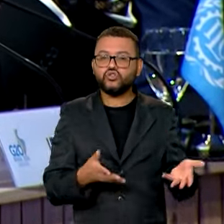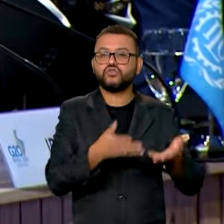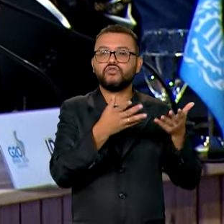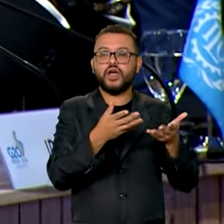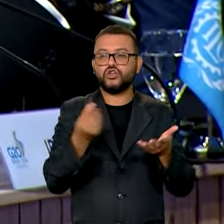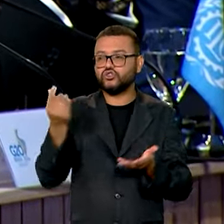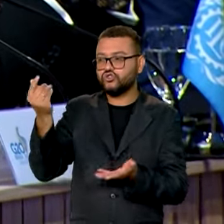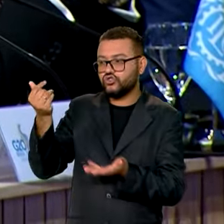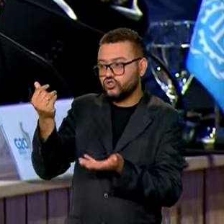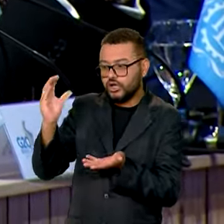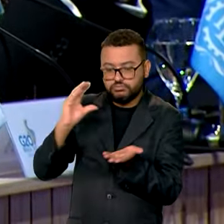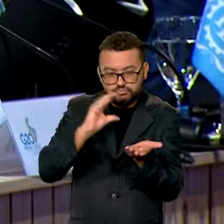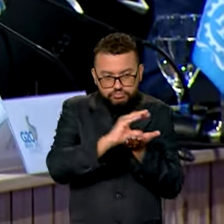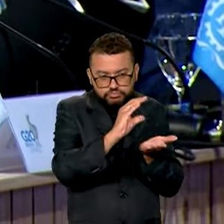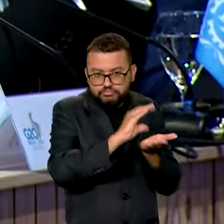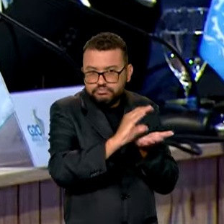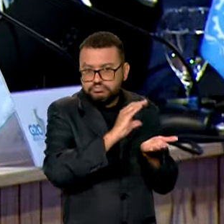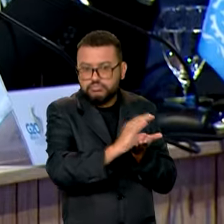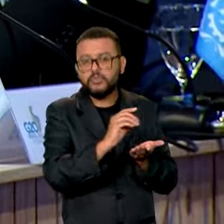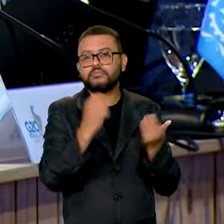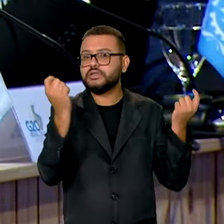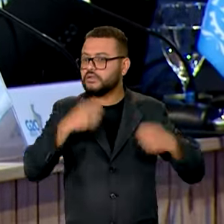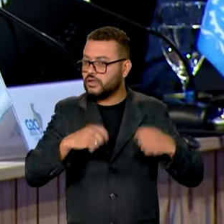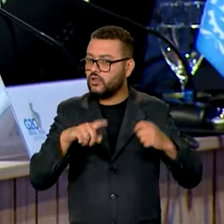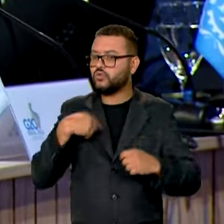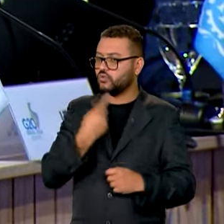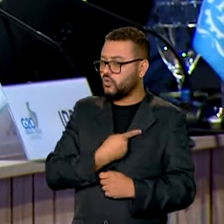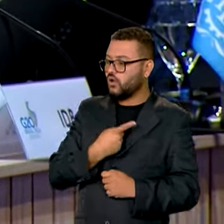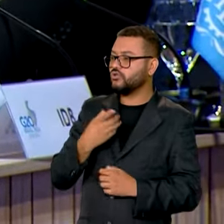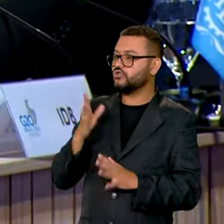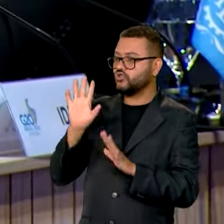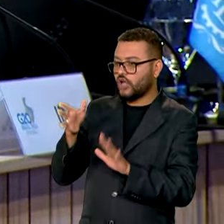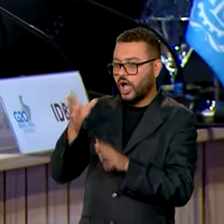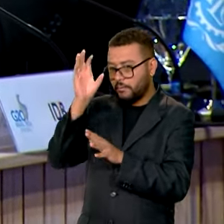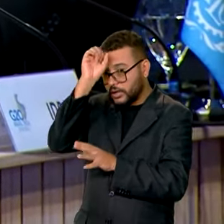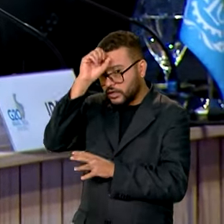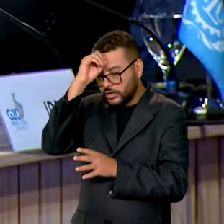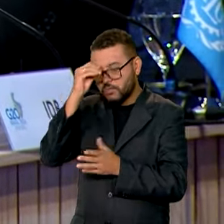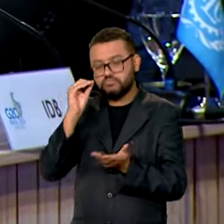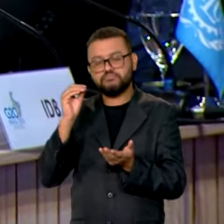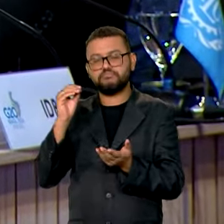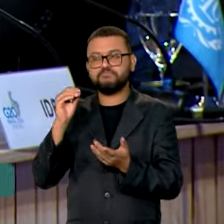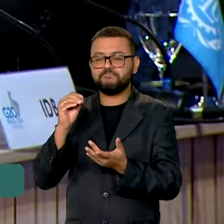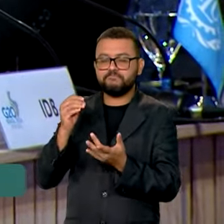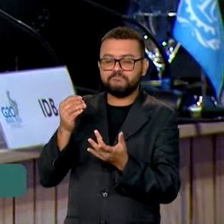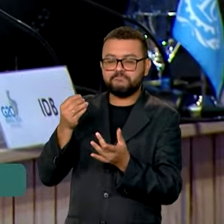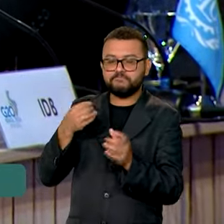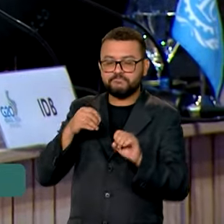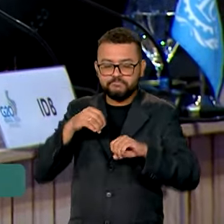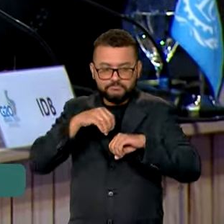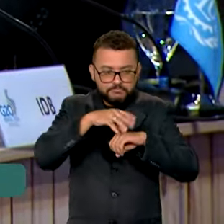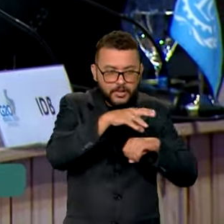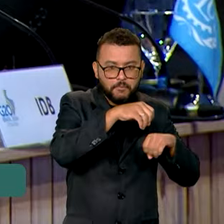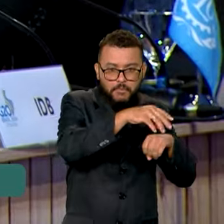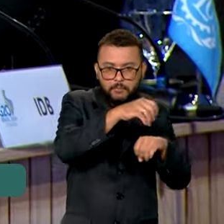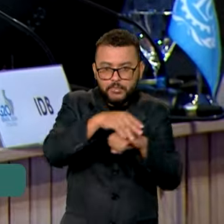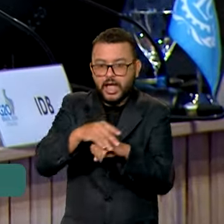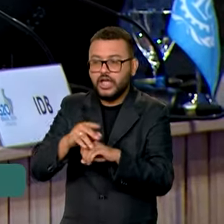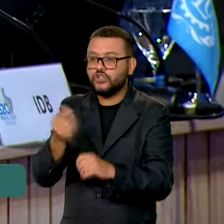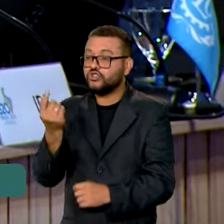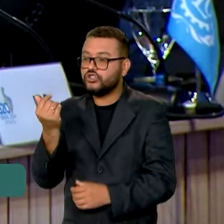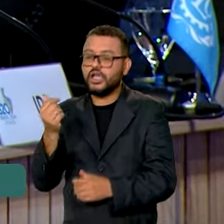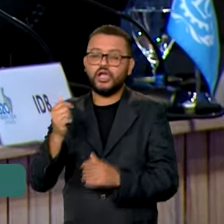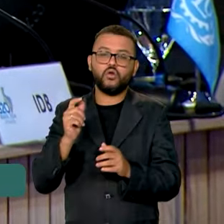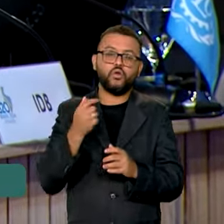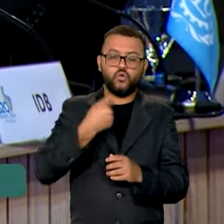redistributivas. As lições aprendidas podem ser replicadas, como, por exemplo, as transferências de renda que começaram no